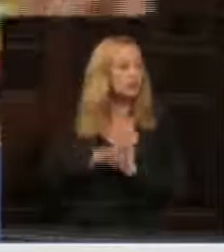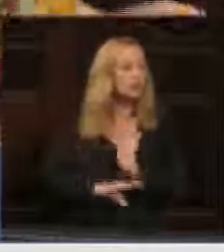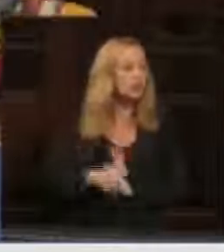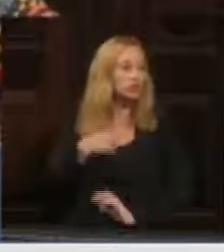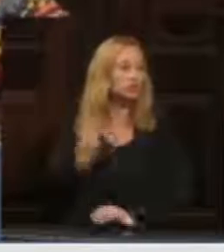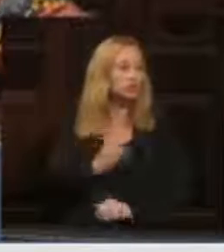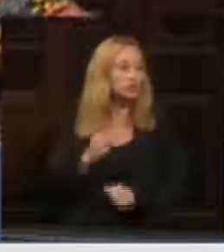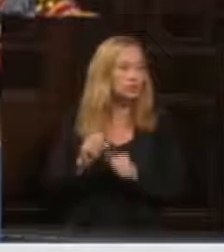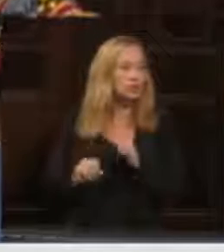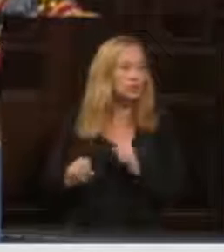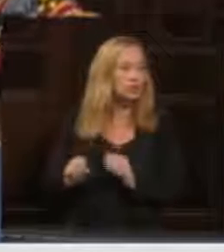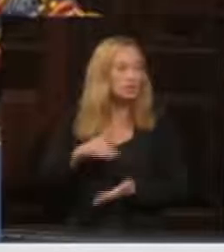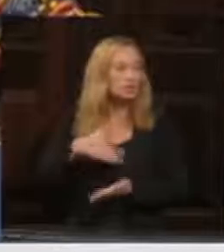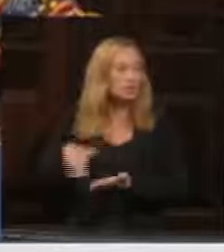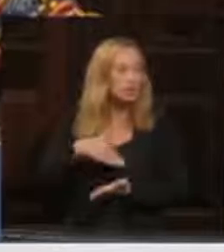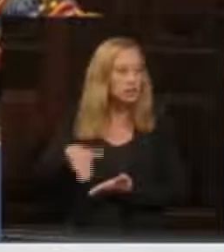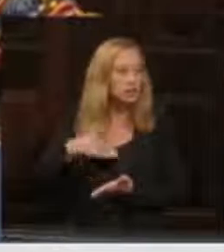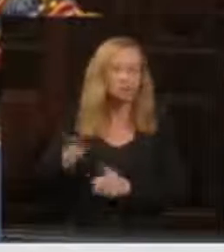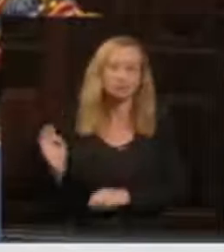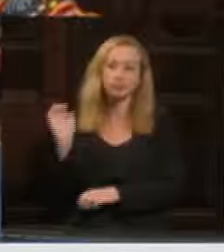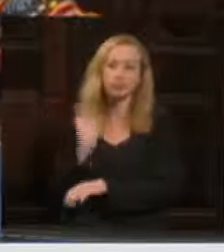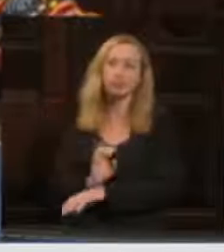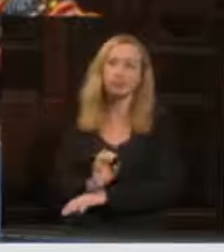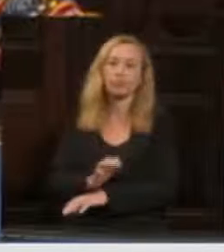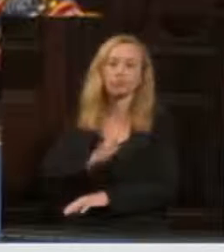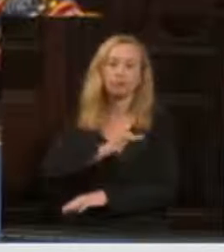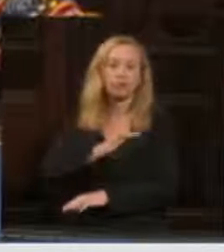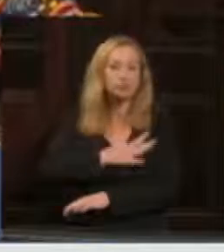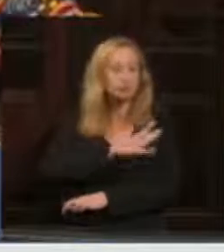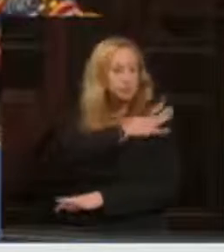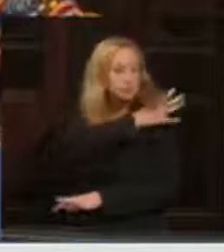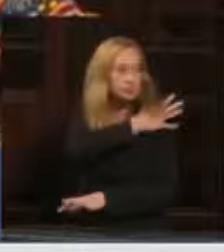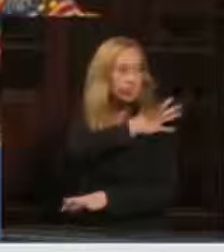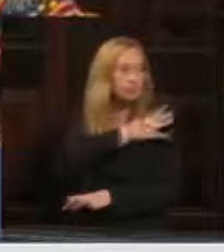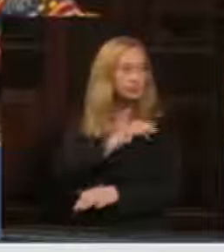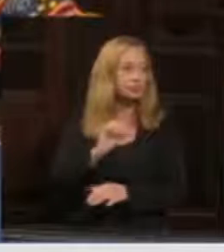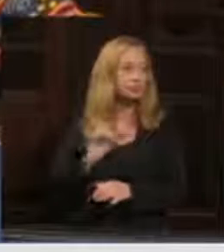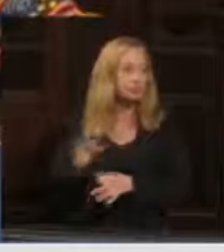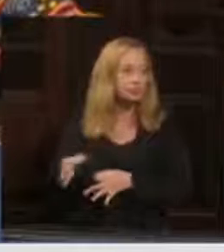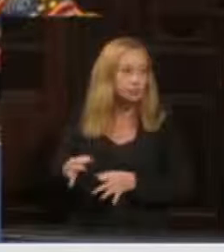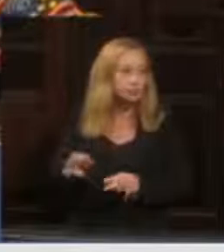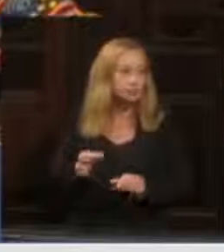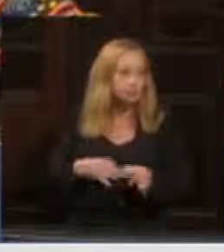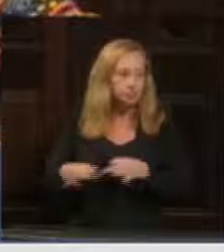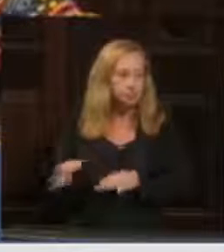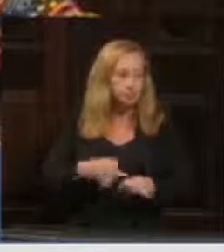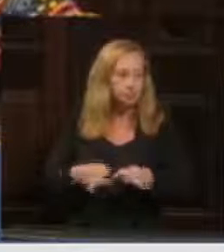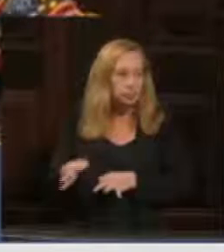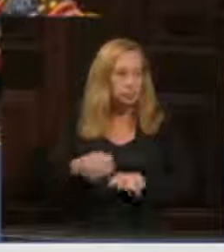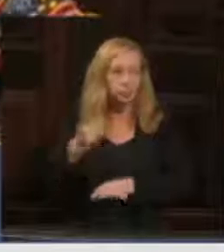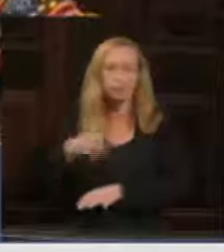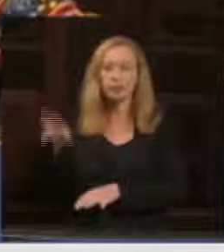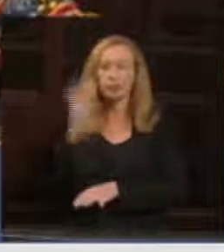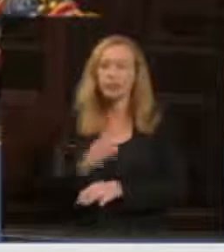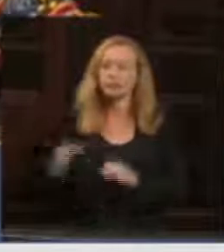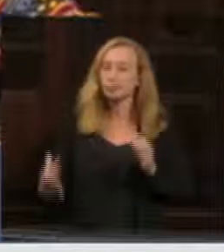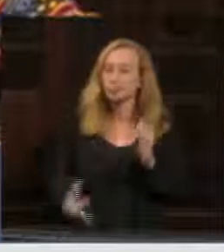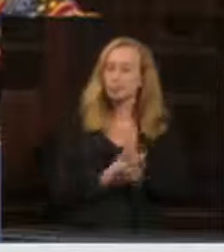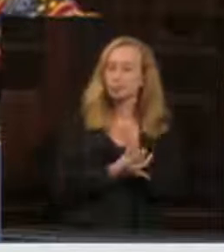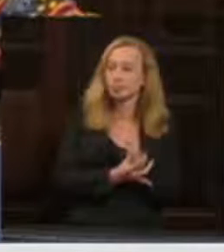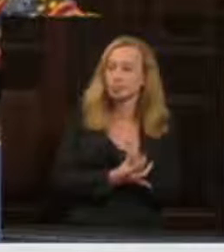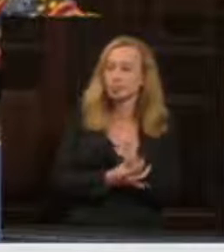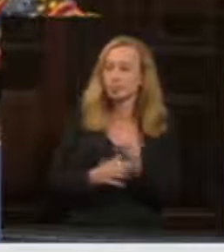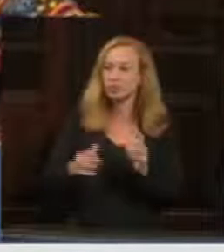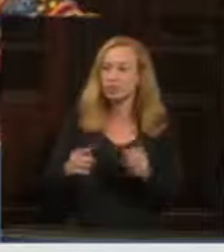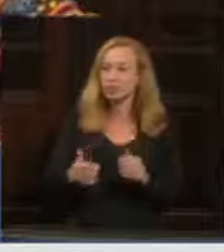a Secretaria de Estado de Polícia Militar elaborará um plano de segurança em substituição